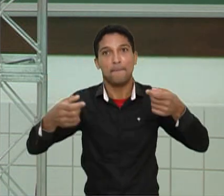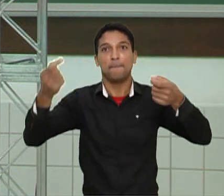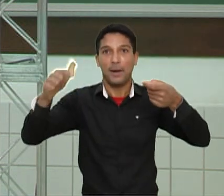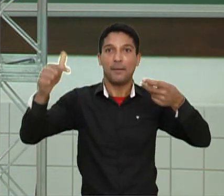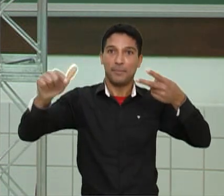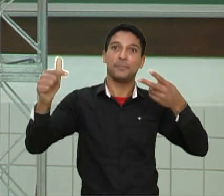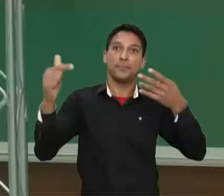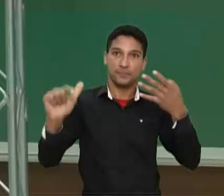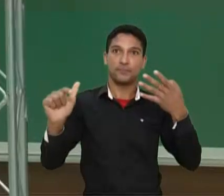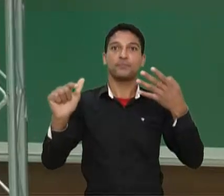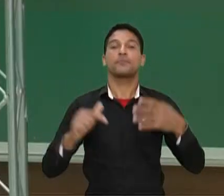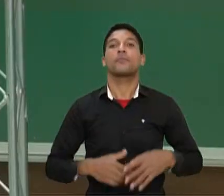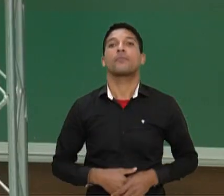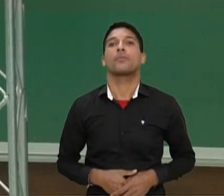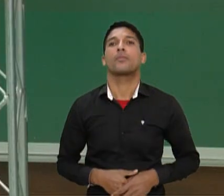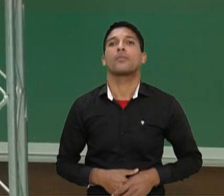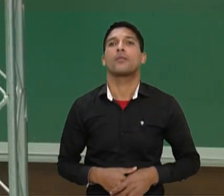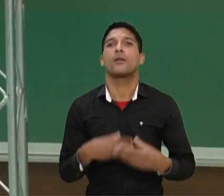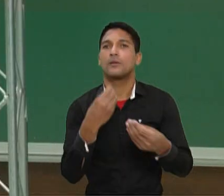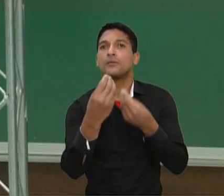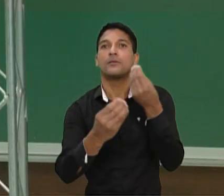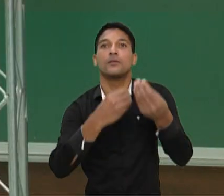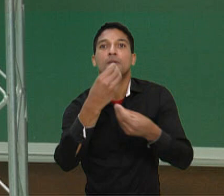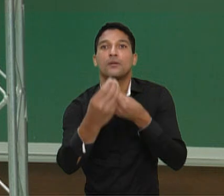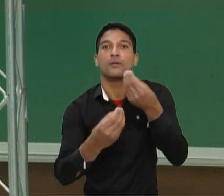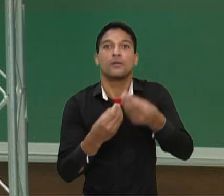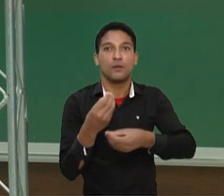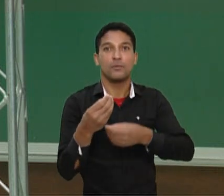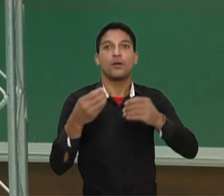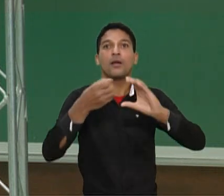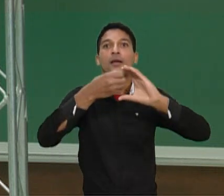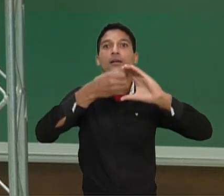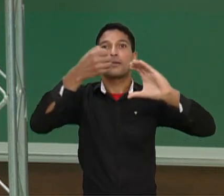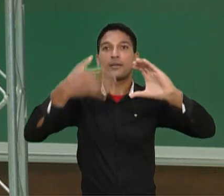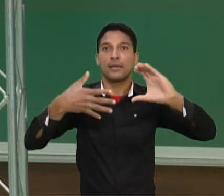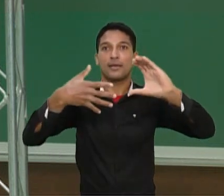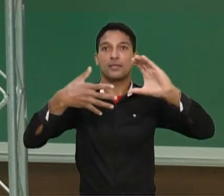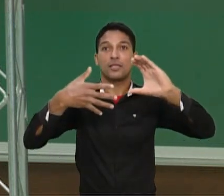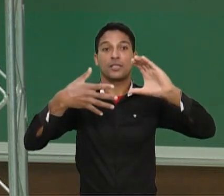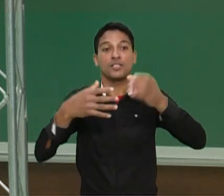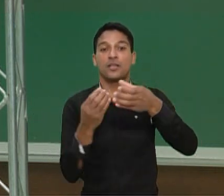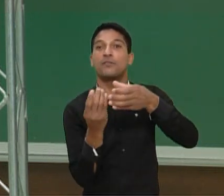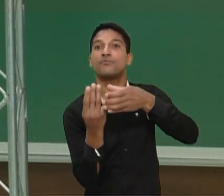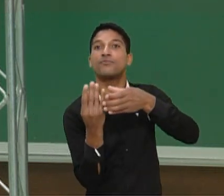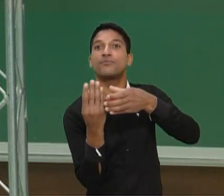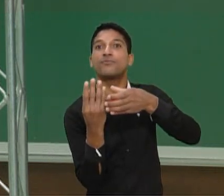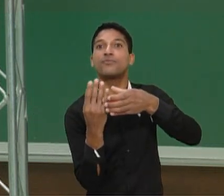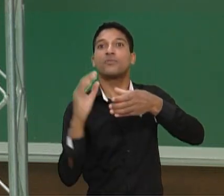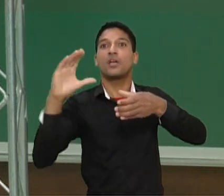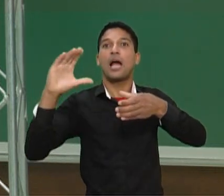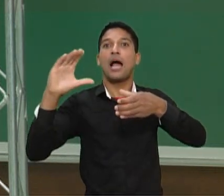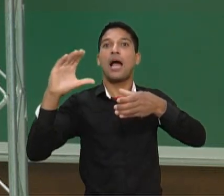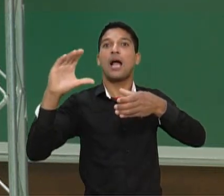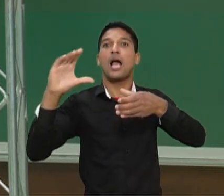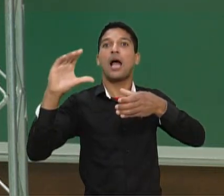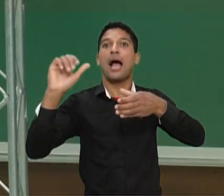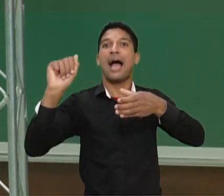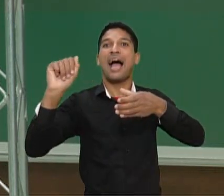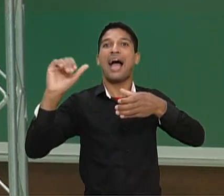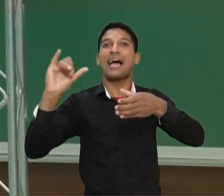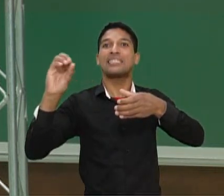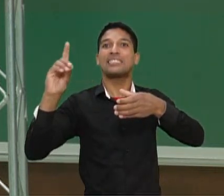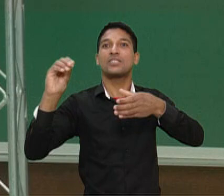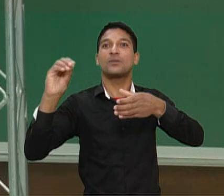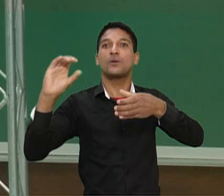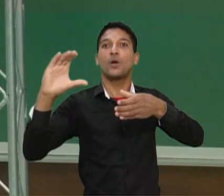né? O que faz, então, qual é a característica que faz o ácido clorídrico com a água conduzirem